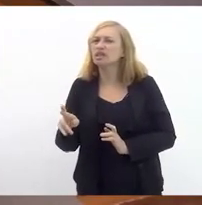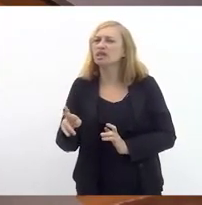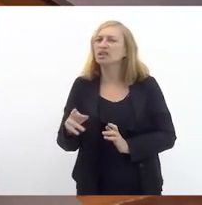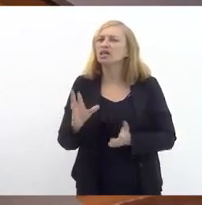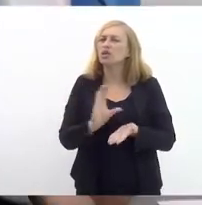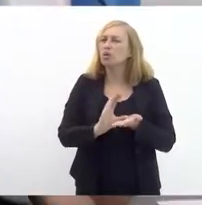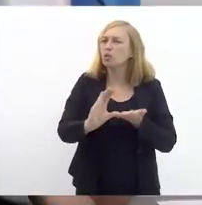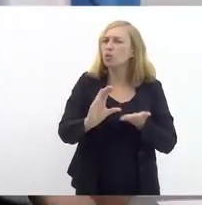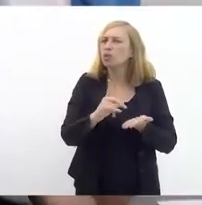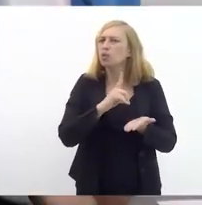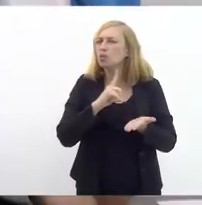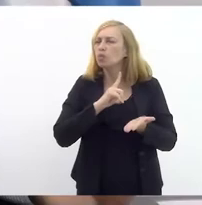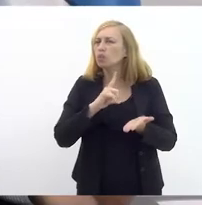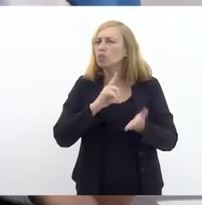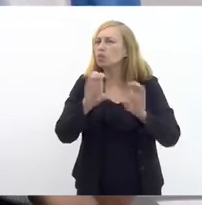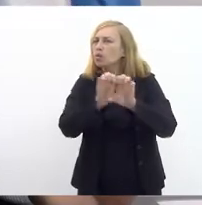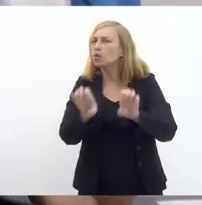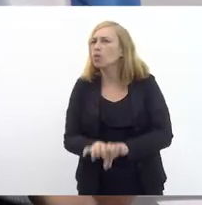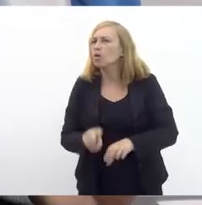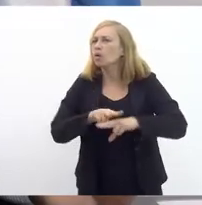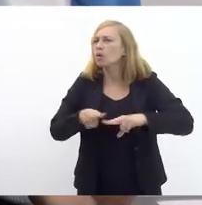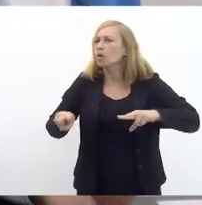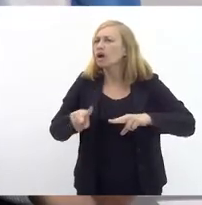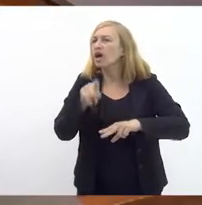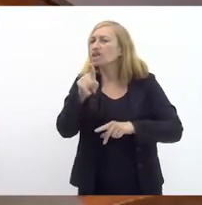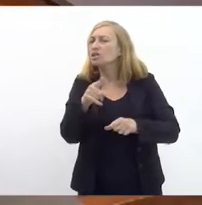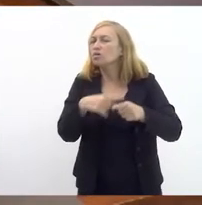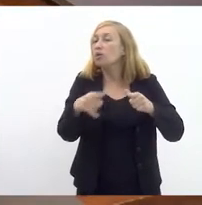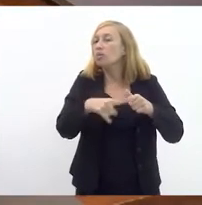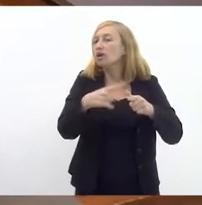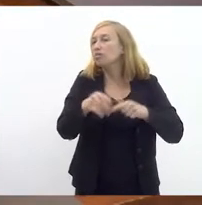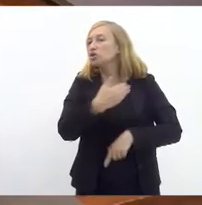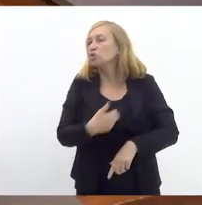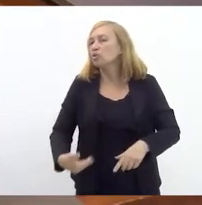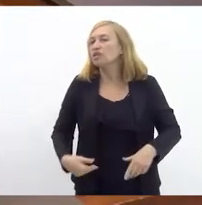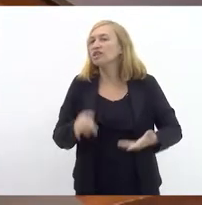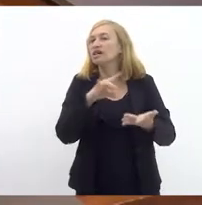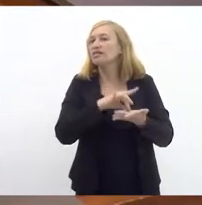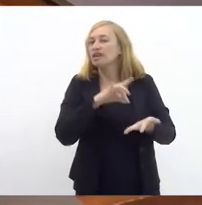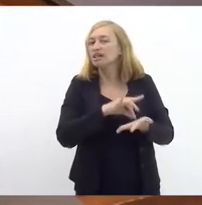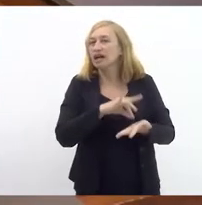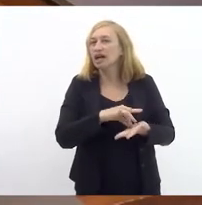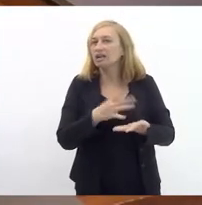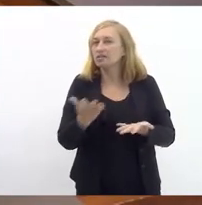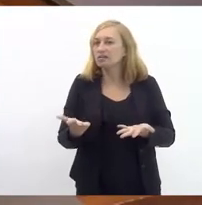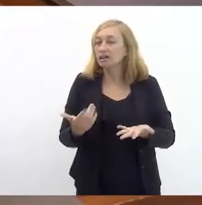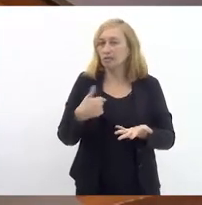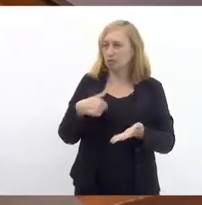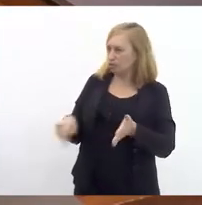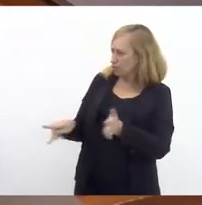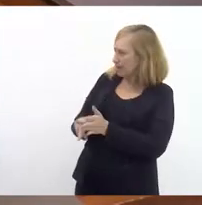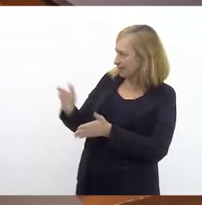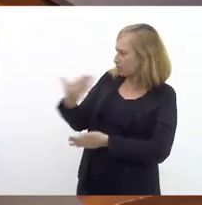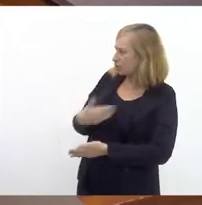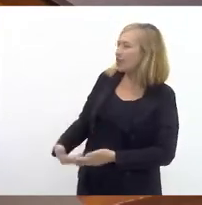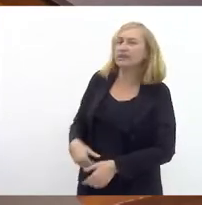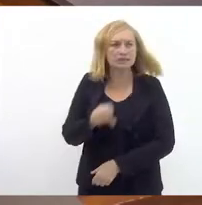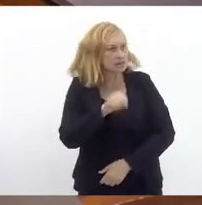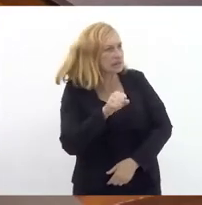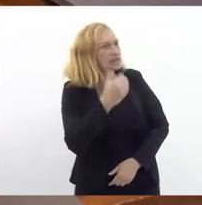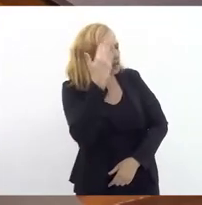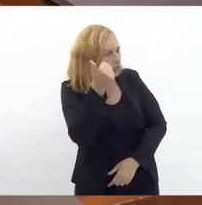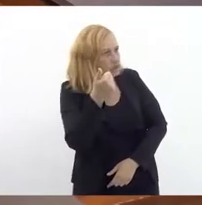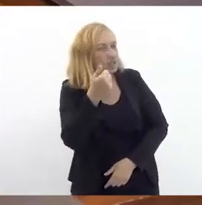recurso para a infraestrutura ferroviária? Esse é um programa de governo, na verdade, existe, como o senhor colocou... Não, mas o senhor está no governo, né? Não, sim, eu sei. A questão